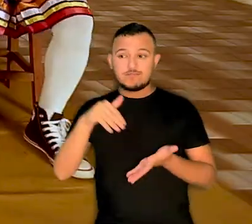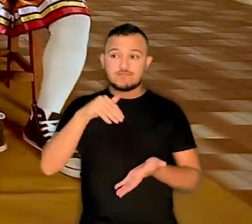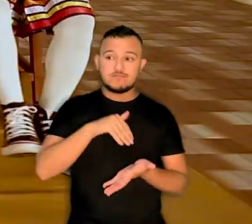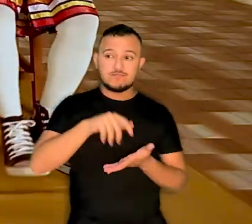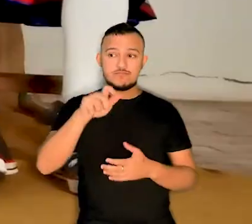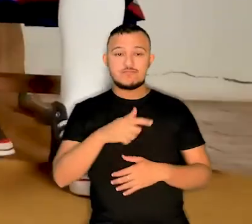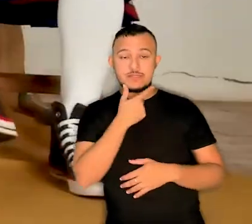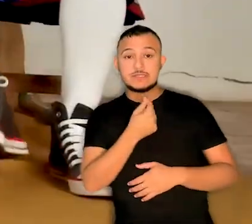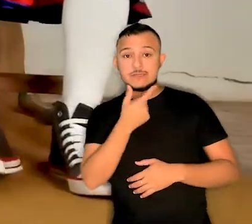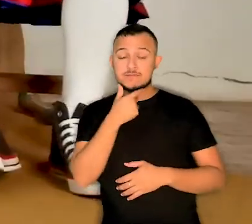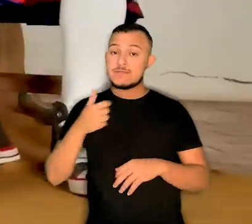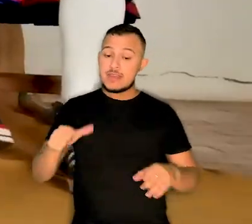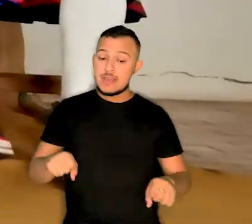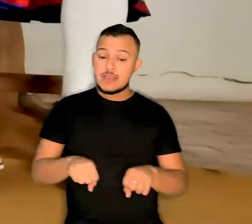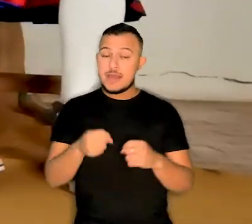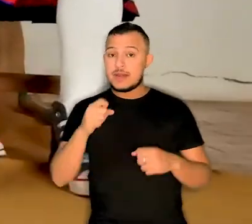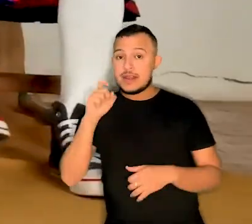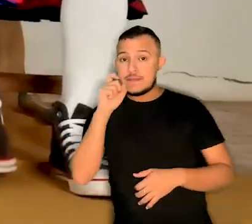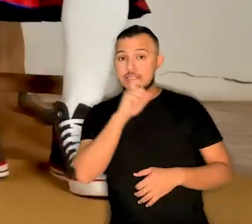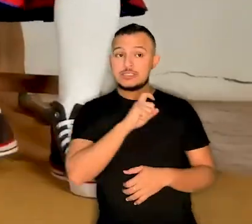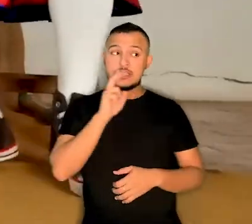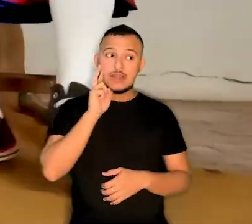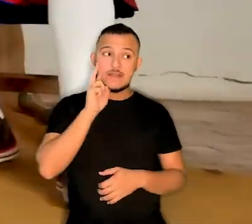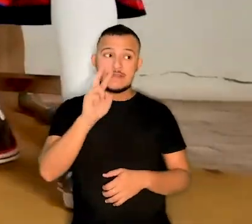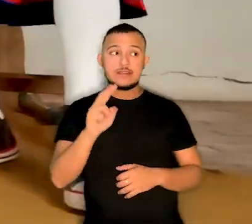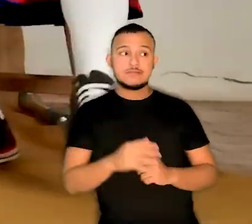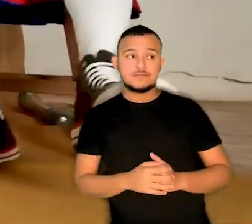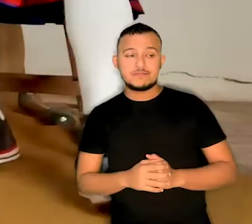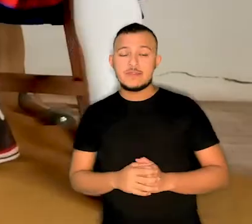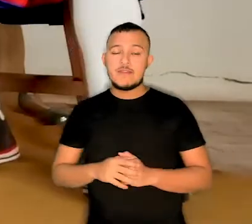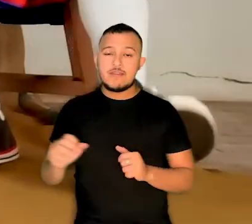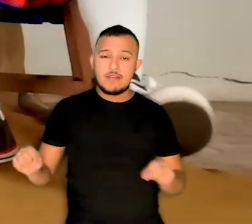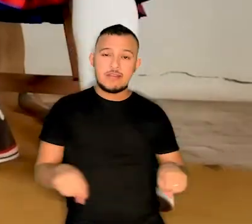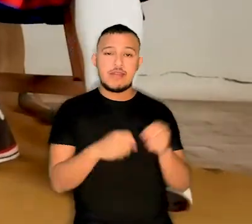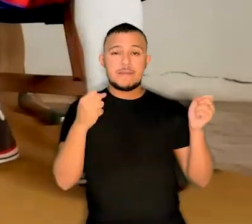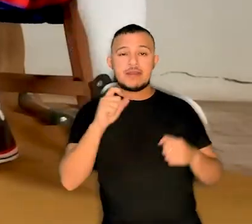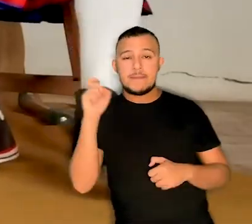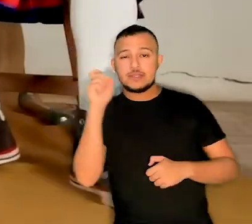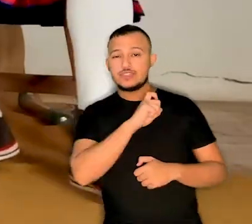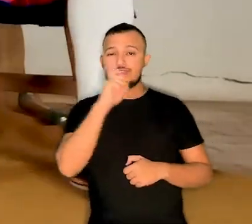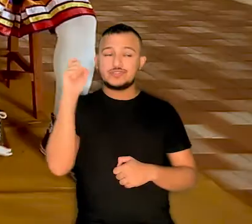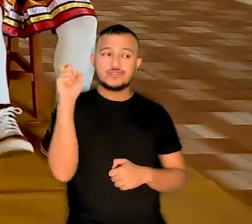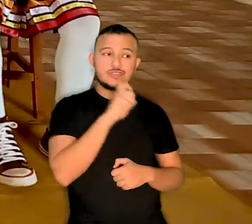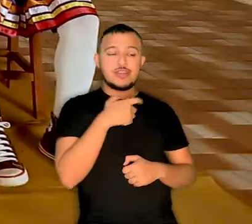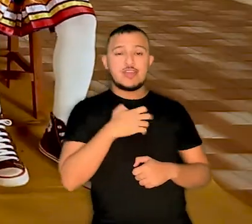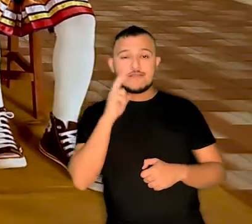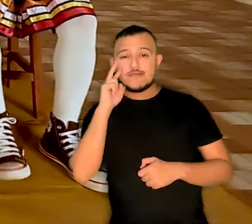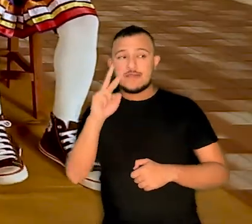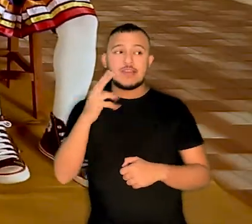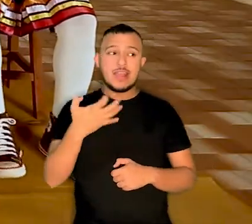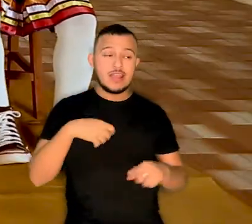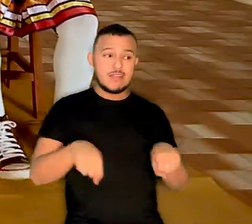Quero ver no contramestre. Oi, quebra na mentira. tocador. Hoje quebra